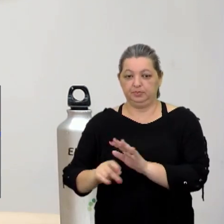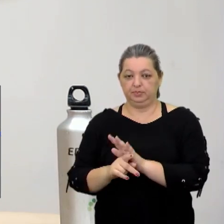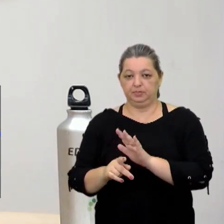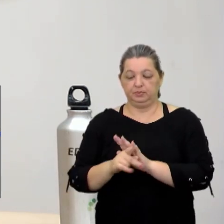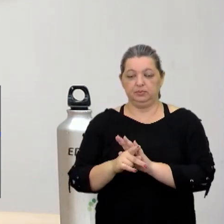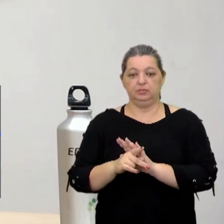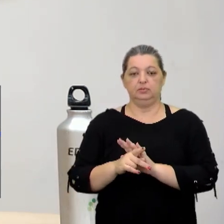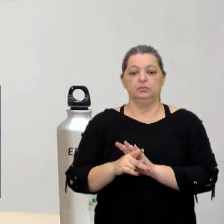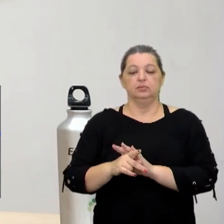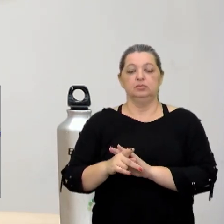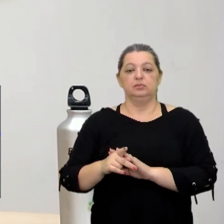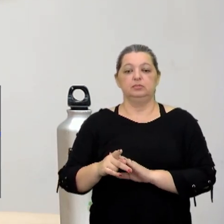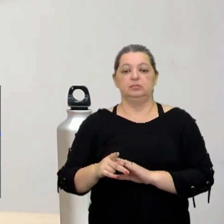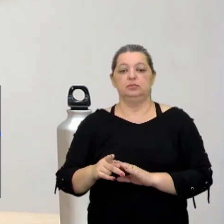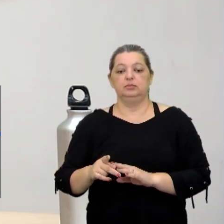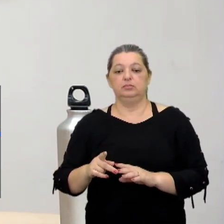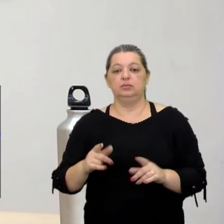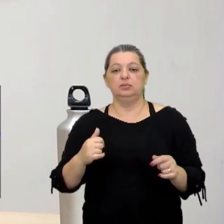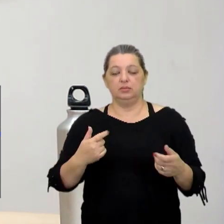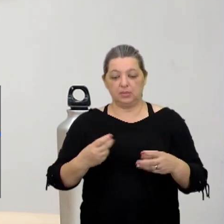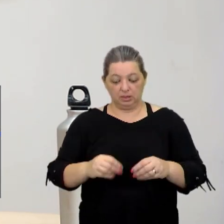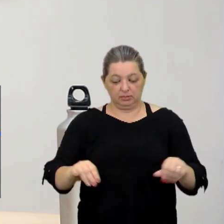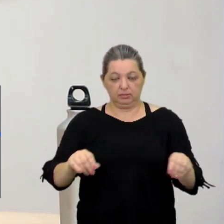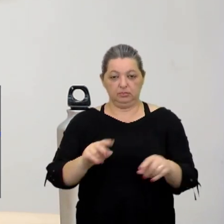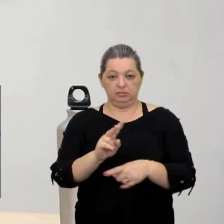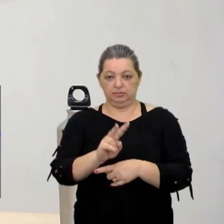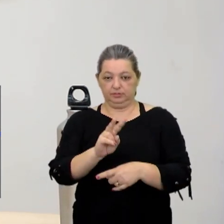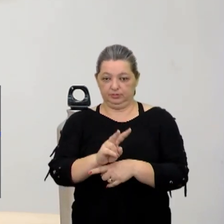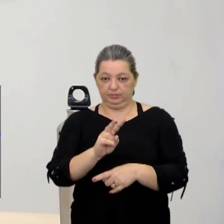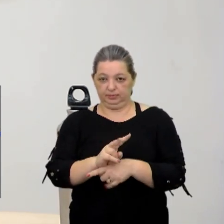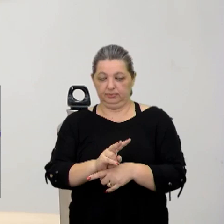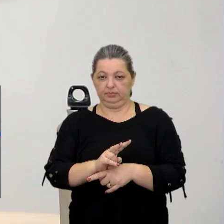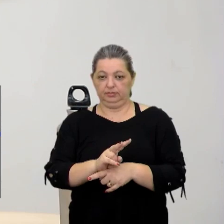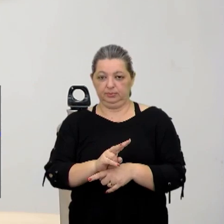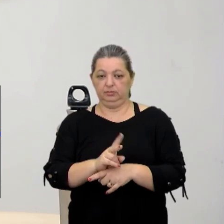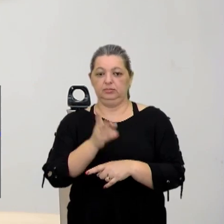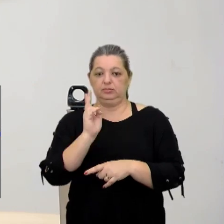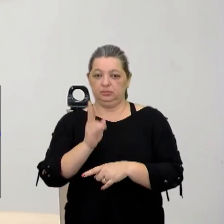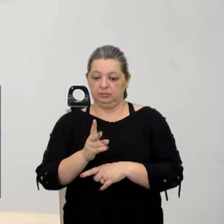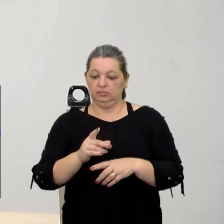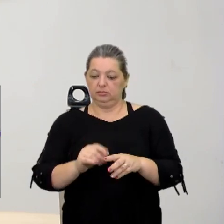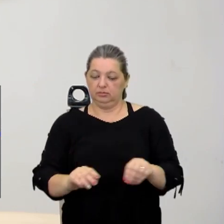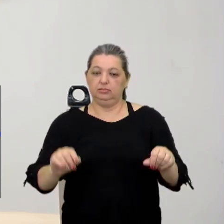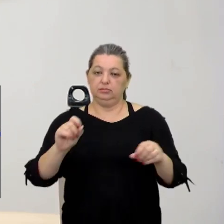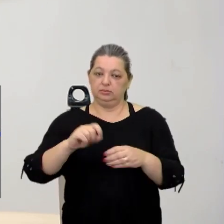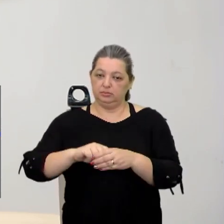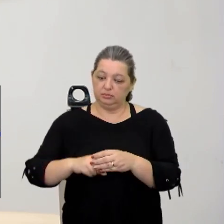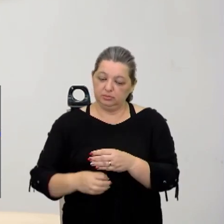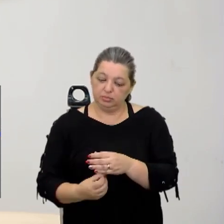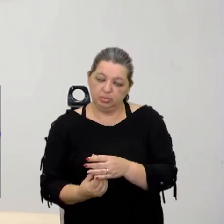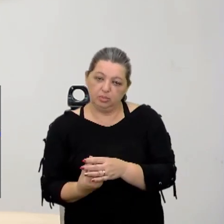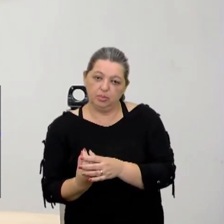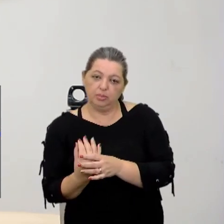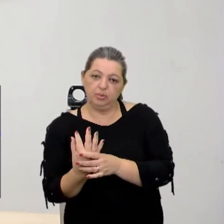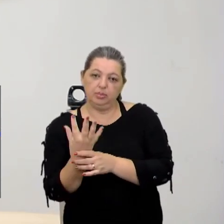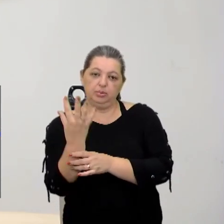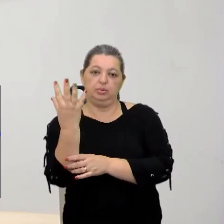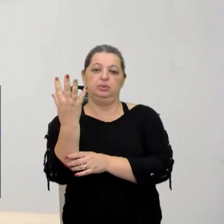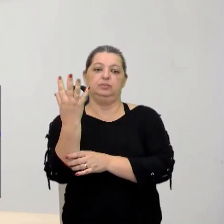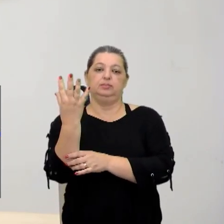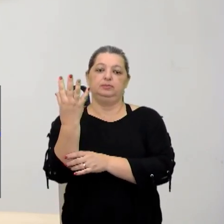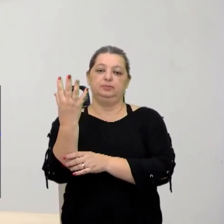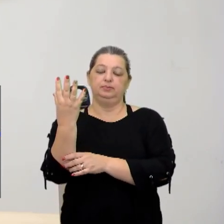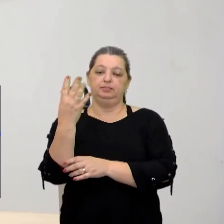culturas. Professor Ricardo, o solo preservado se manter fértil, possibilitando plantas